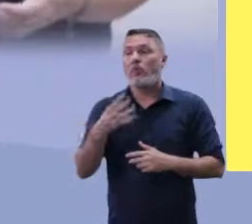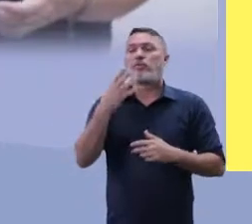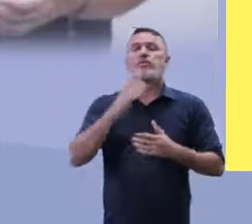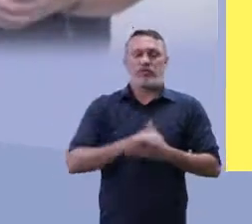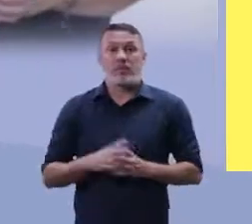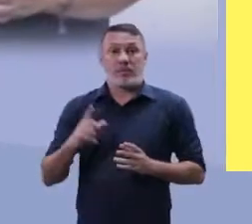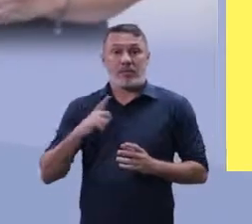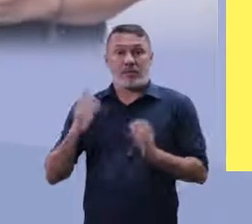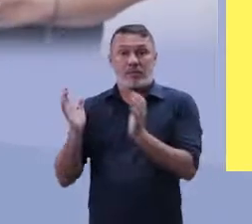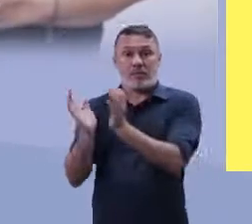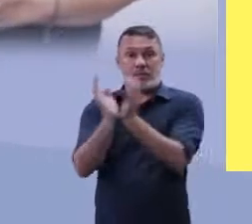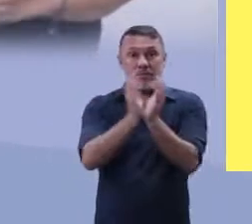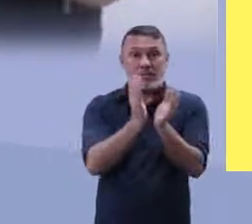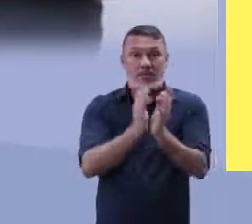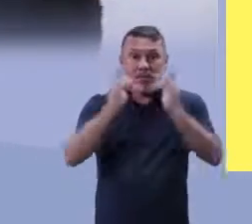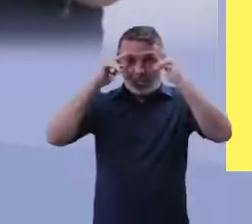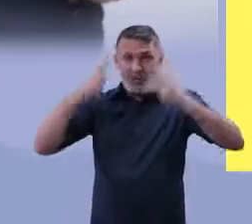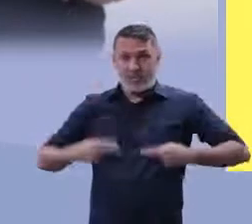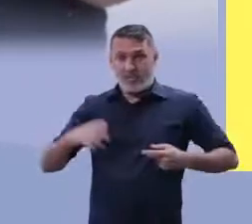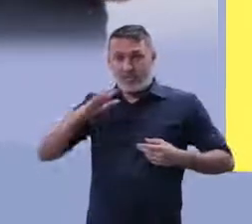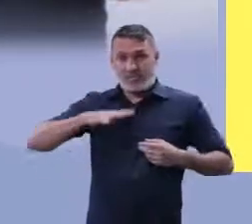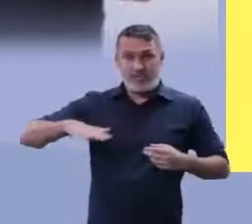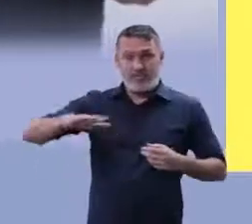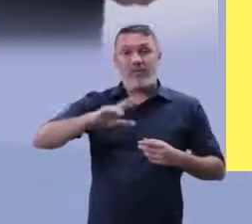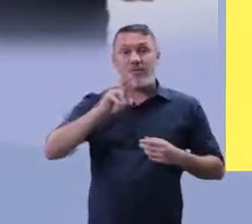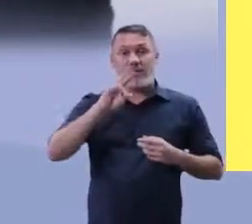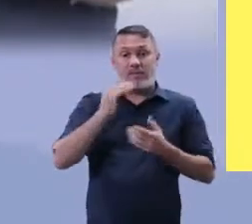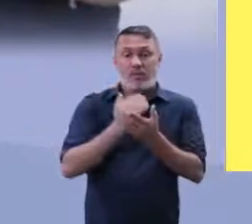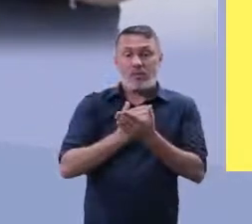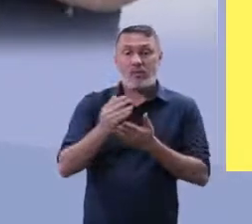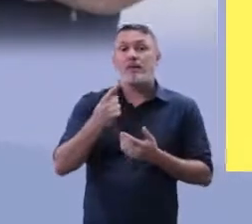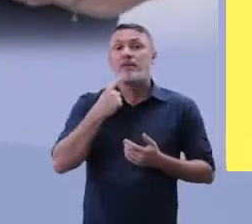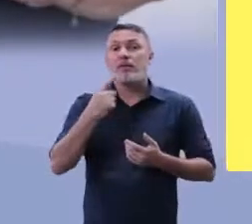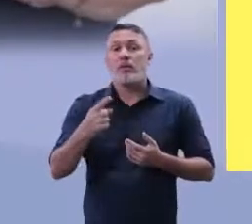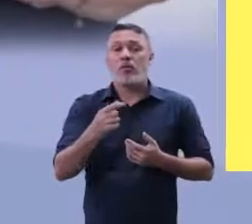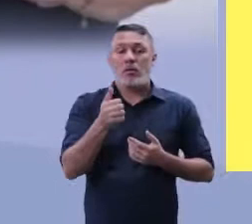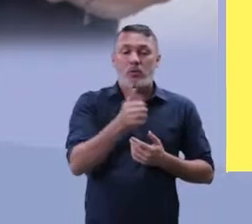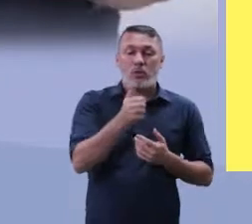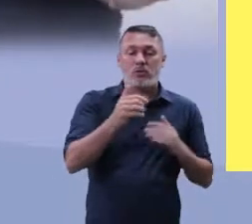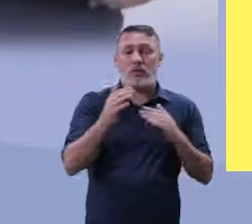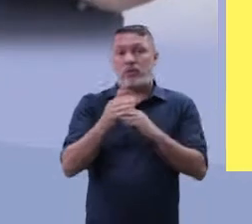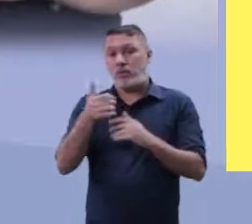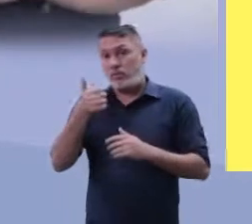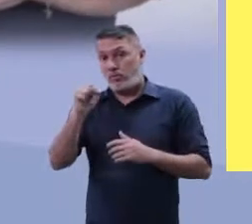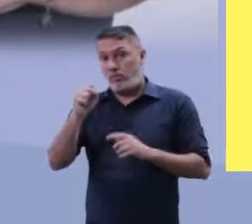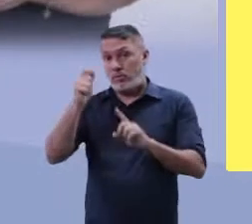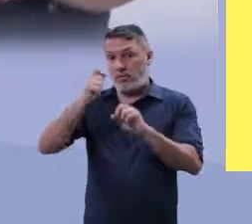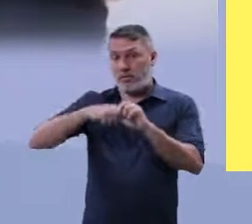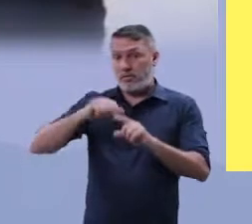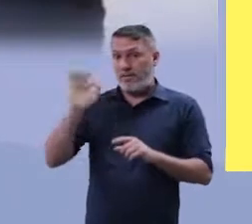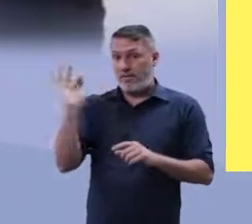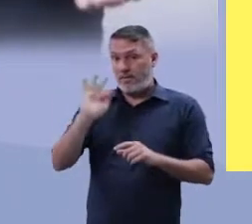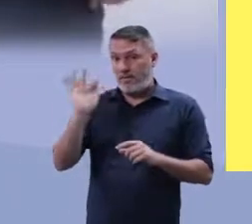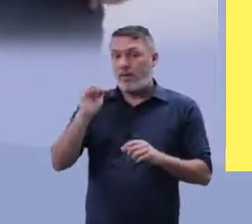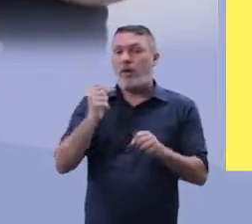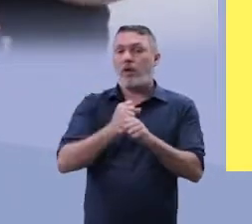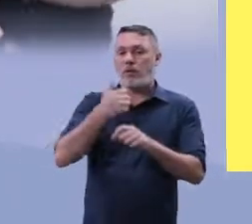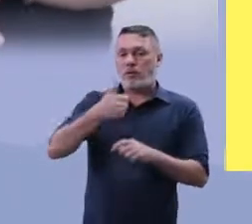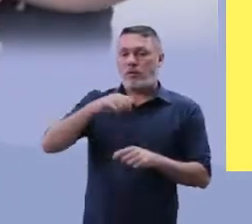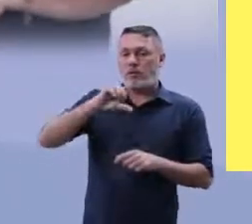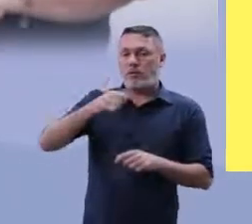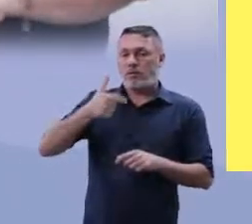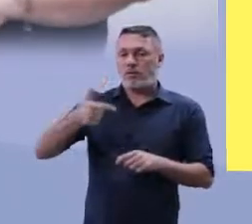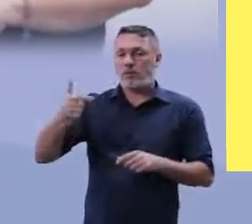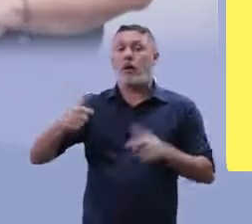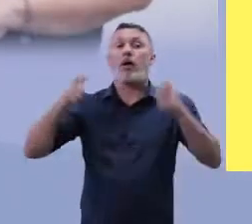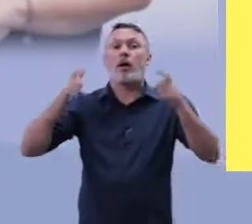inovação. Esses homens vão realizar essa semana de 11 a 18 de fevereiro de 1922 em São